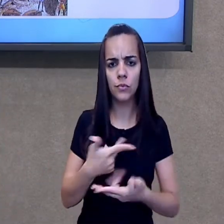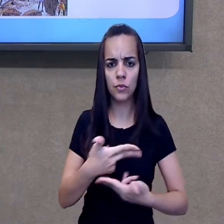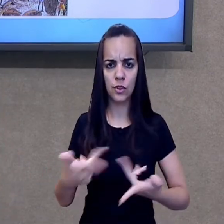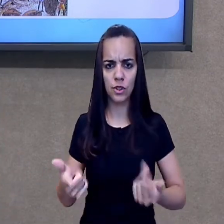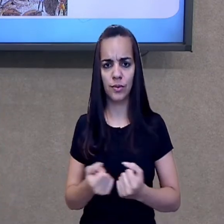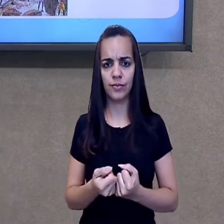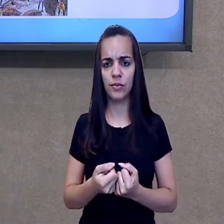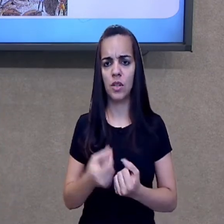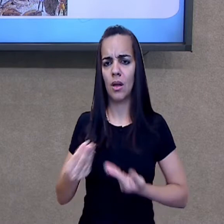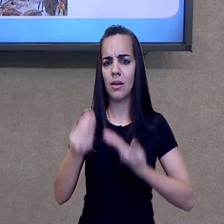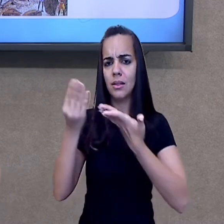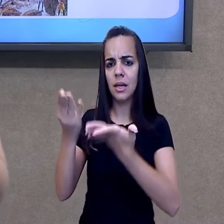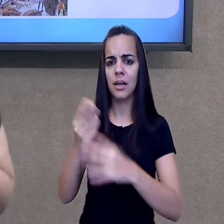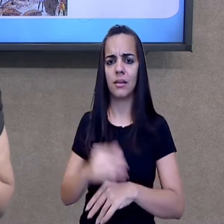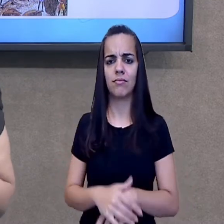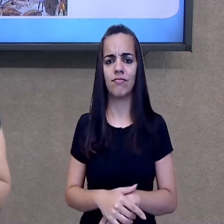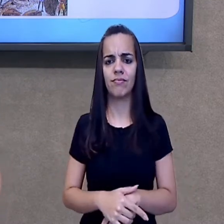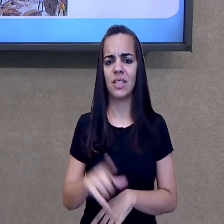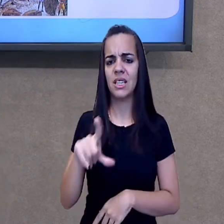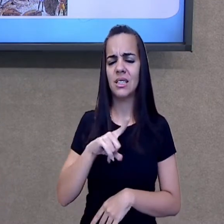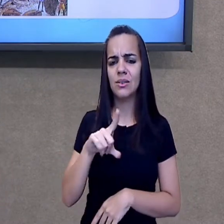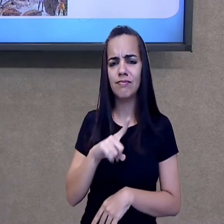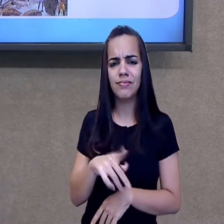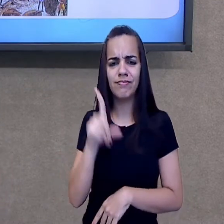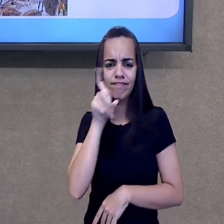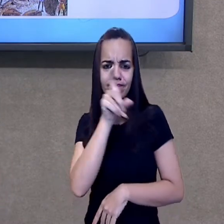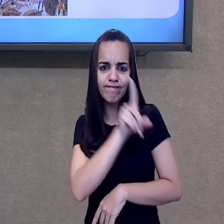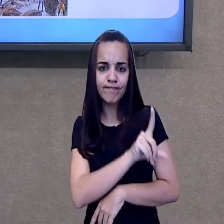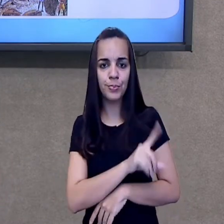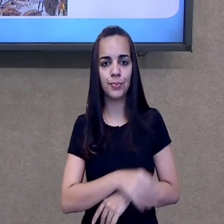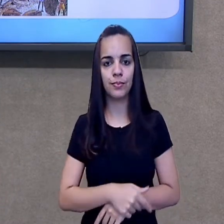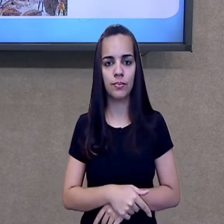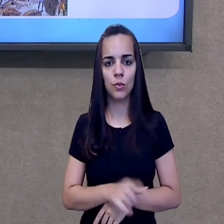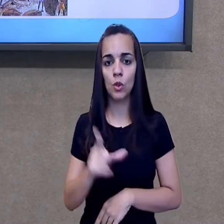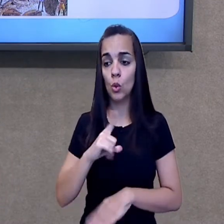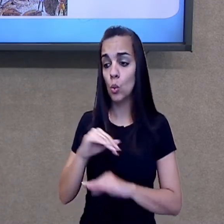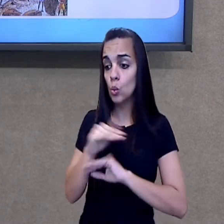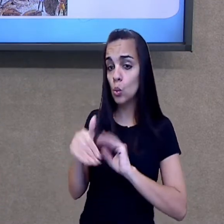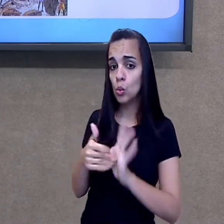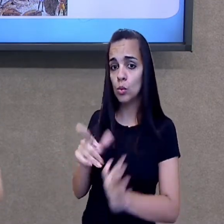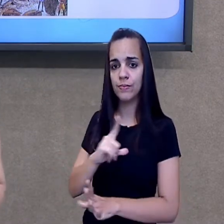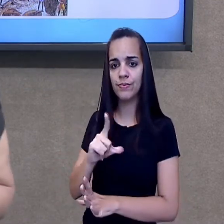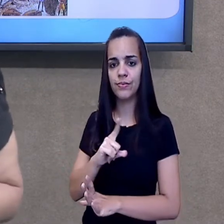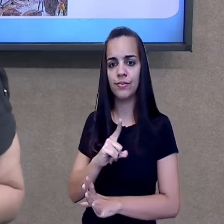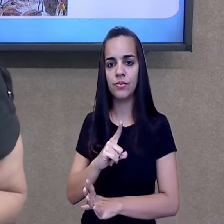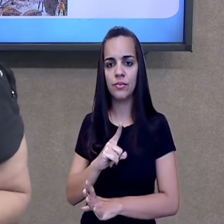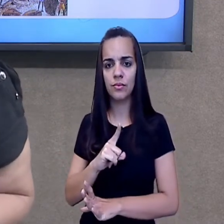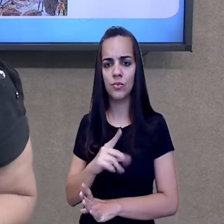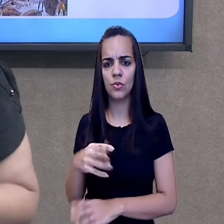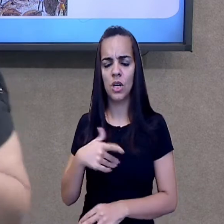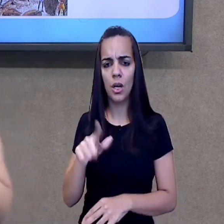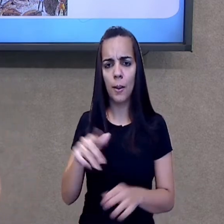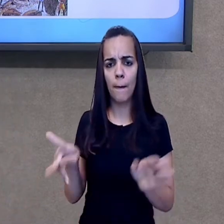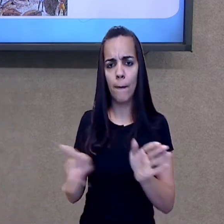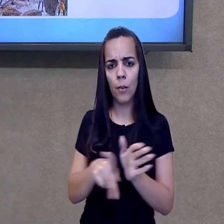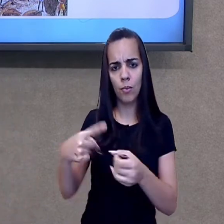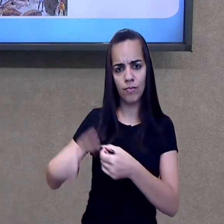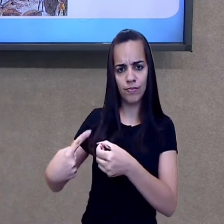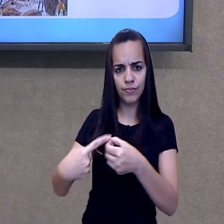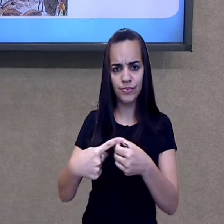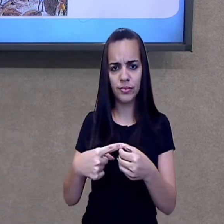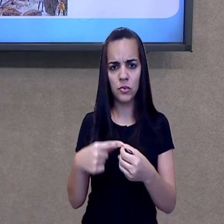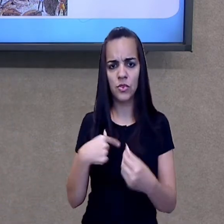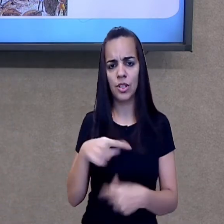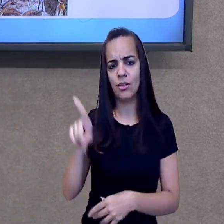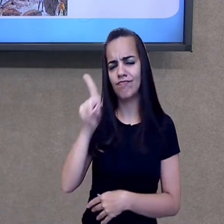com ouro. Desta forma, os que detinham o monopólio do metal ficavam cada vez